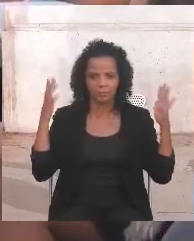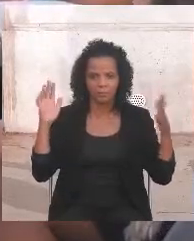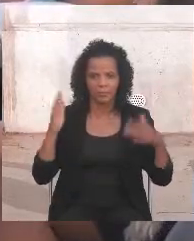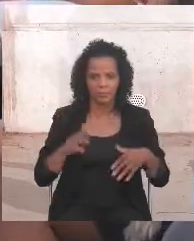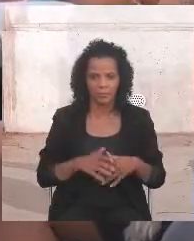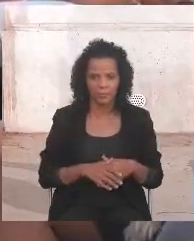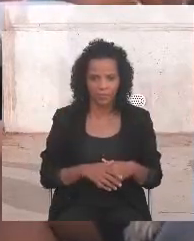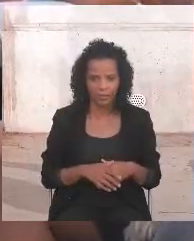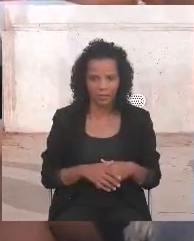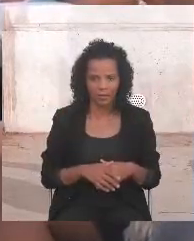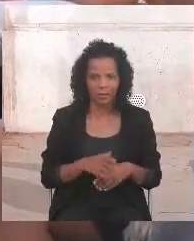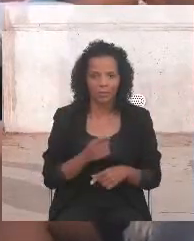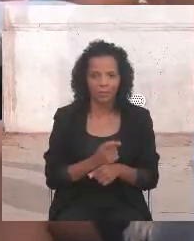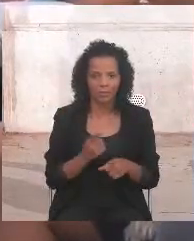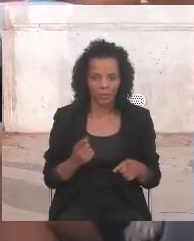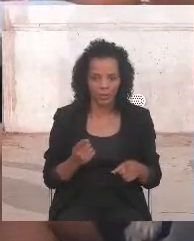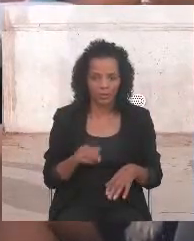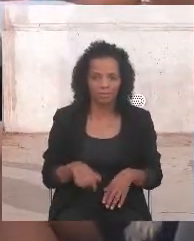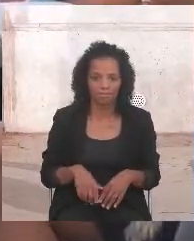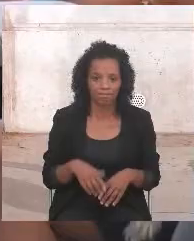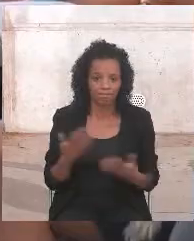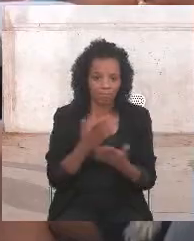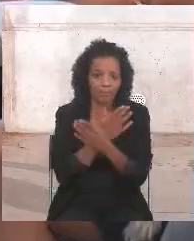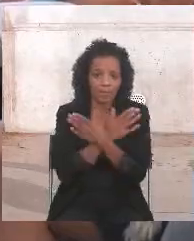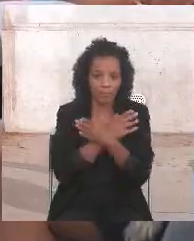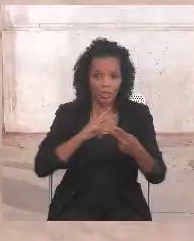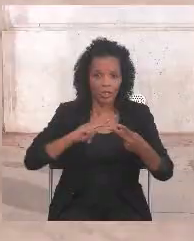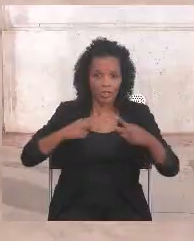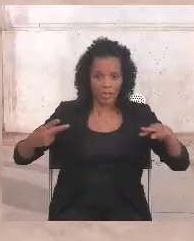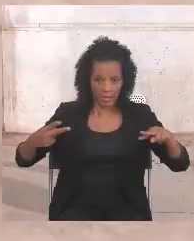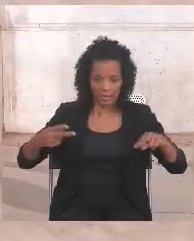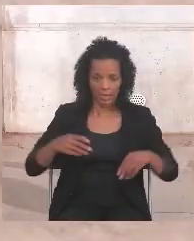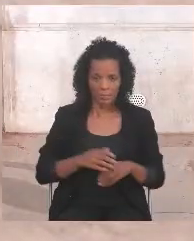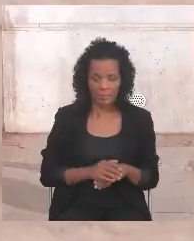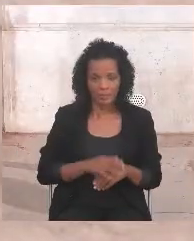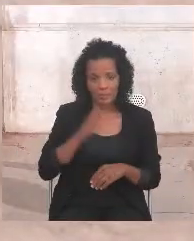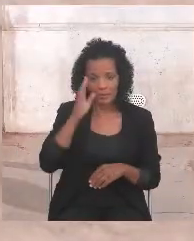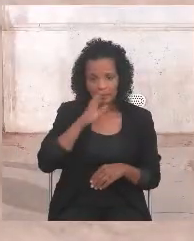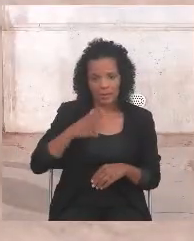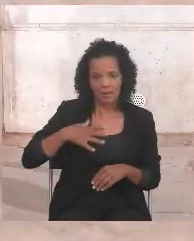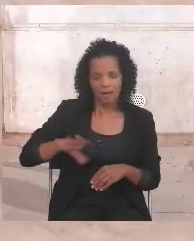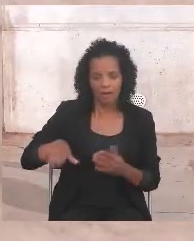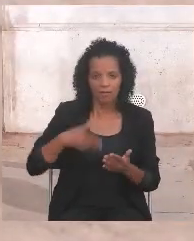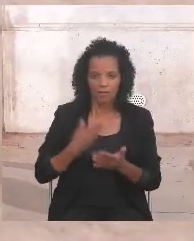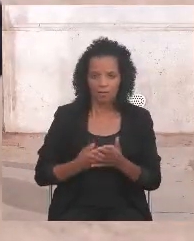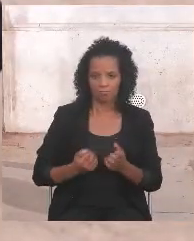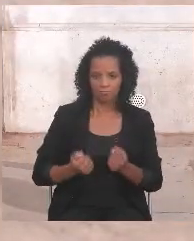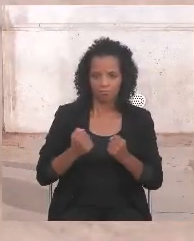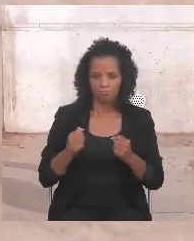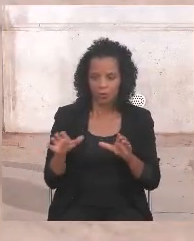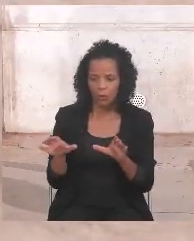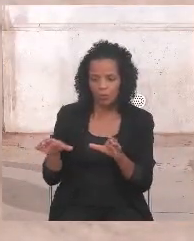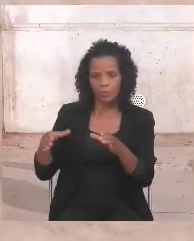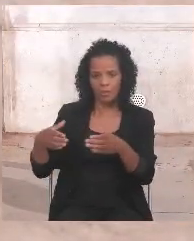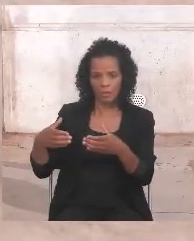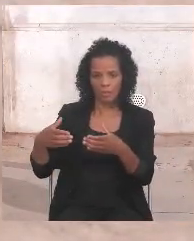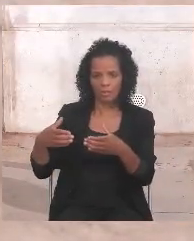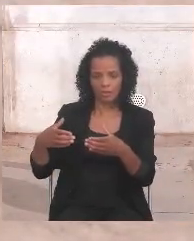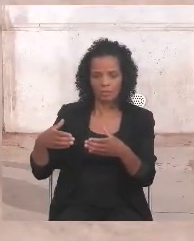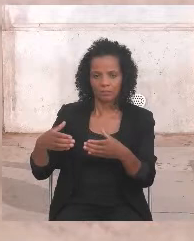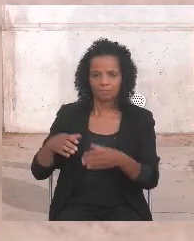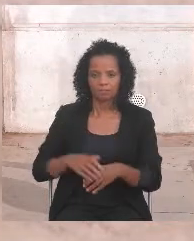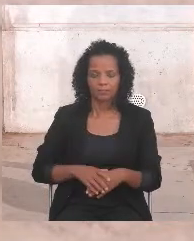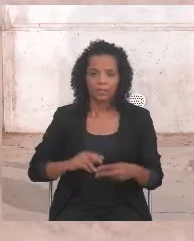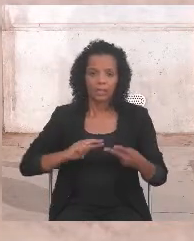Porque, meus amigos, uma Câmara Municipal que queira fortalecer a comunidade,